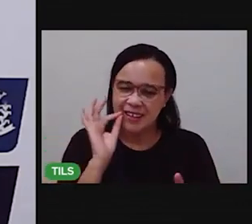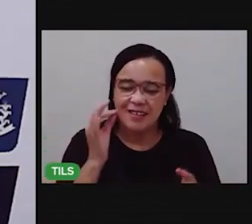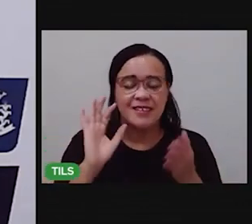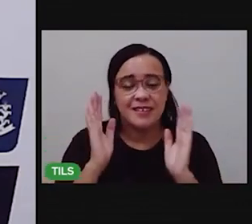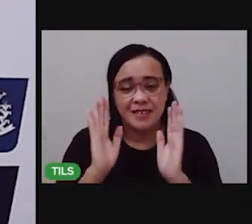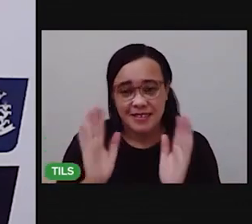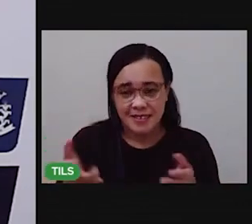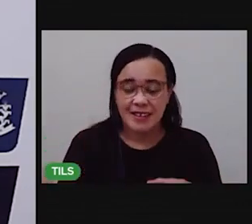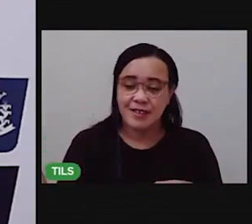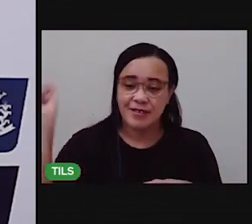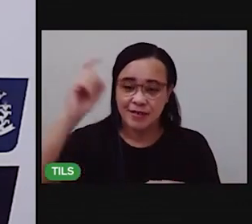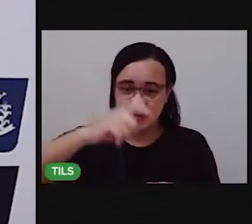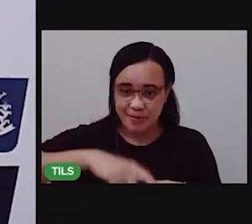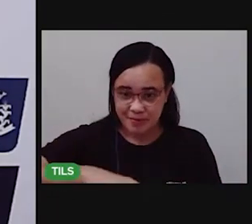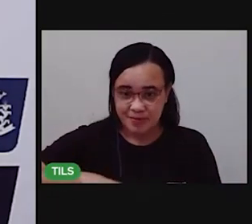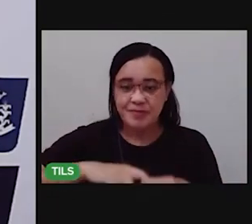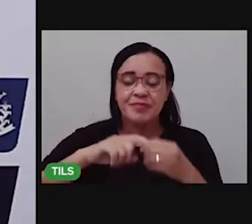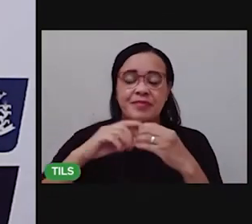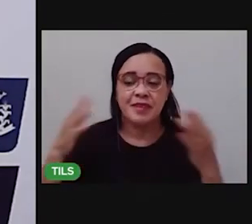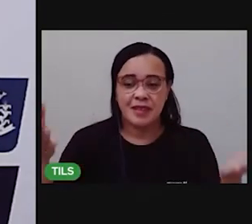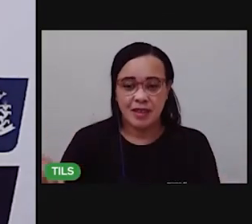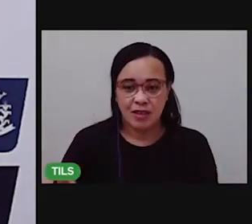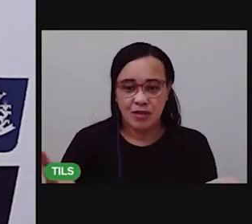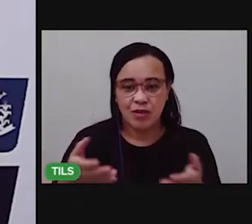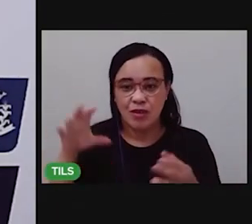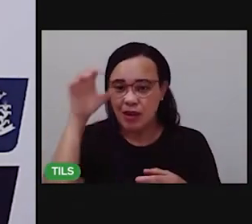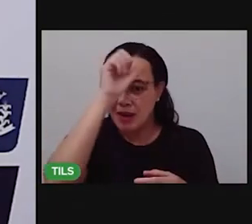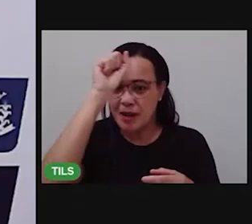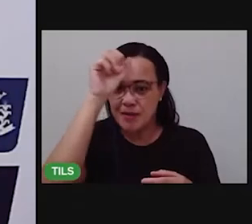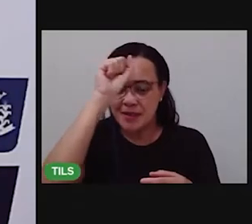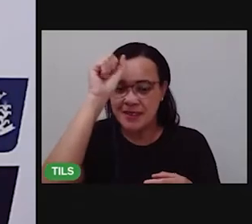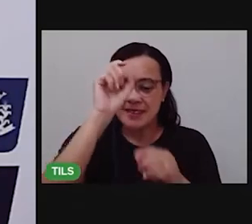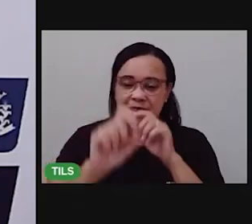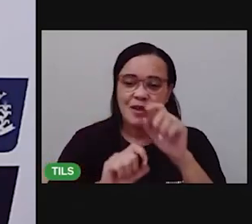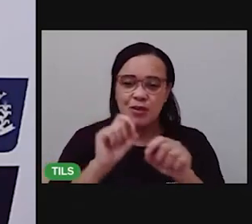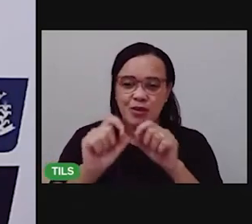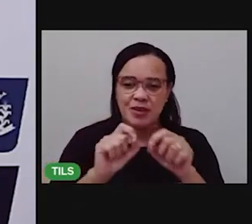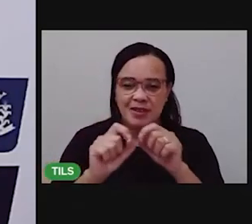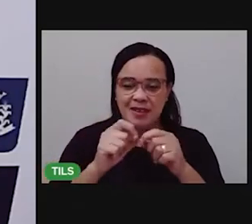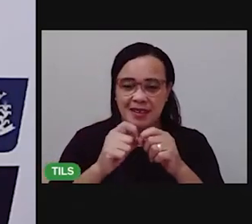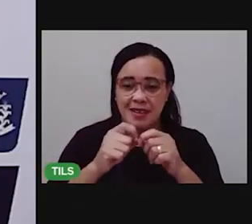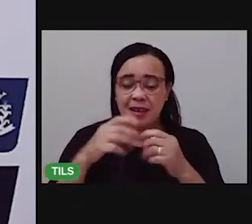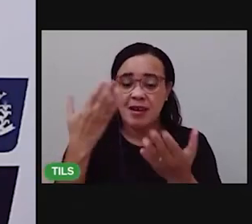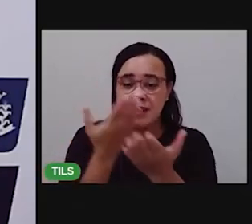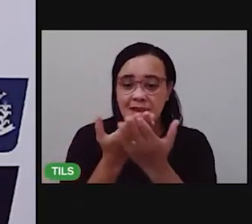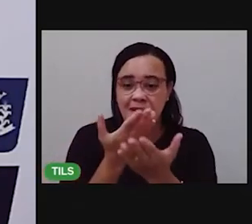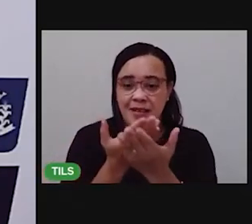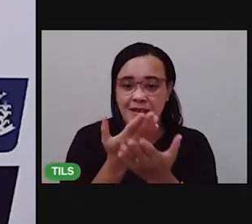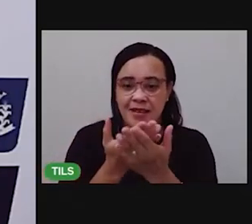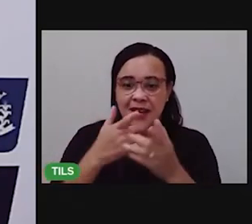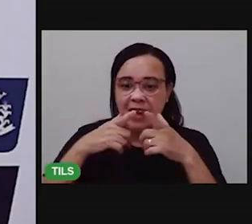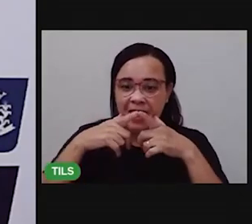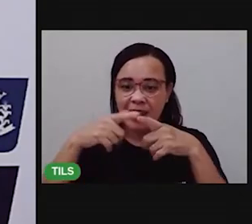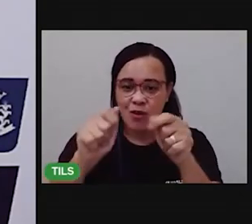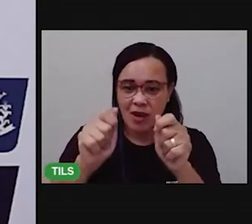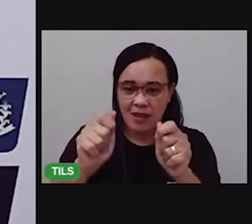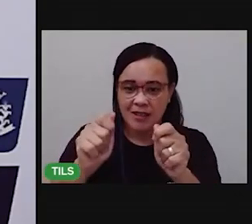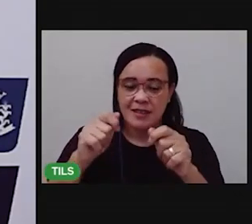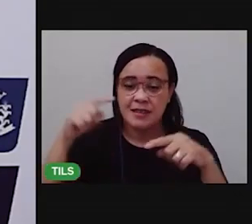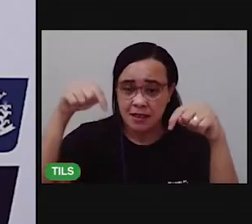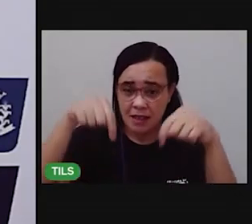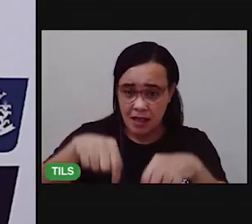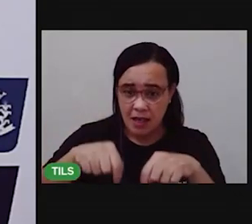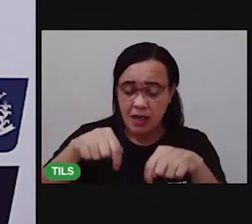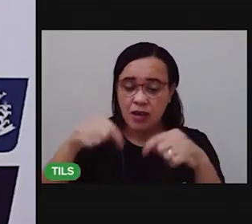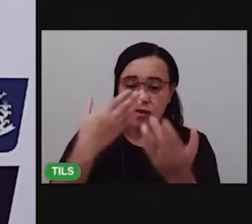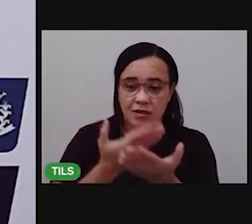gente voltou para o nosso momento de aprendizagem, agora com a aula de linguagens. Nessa aula de